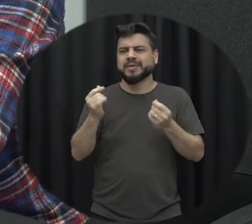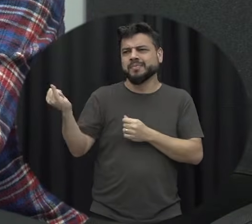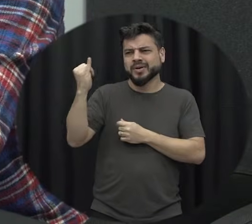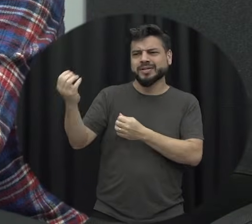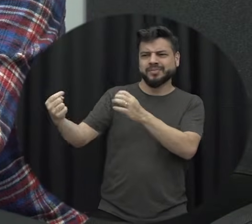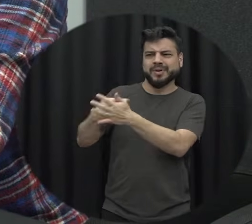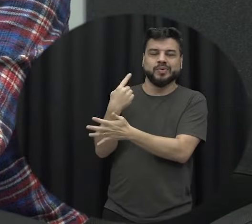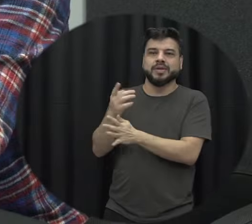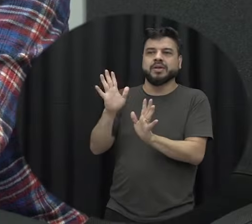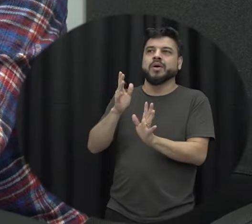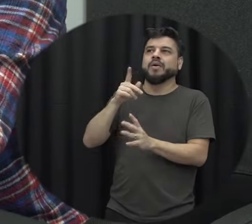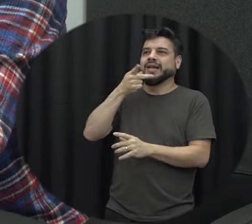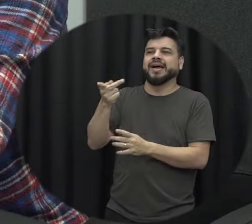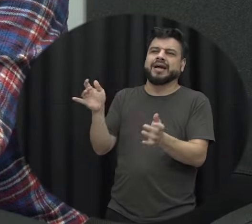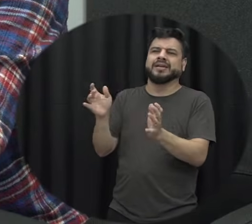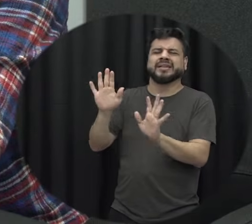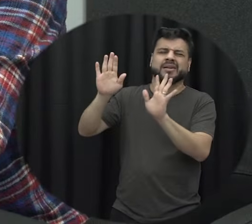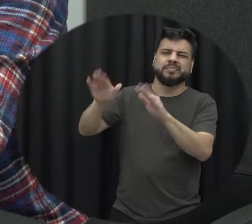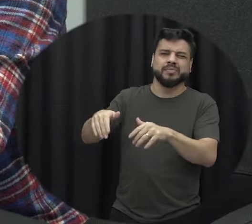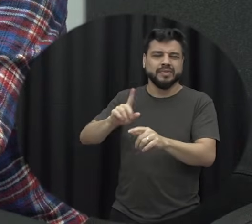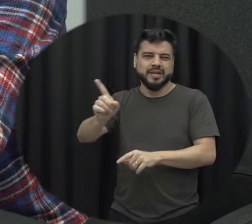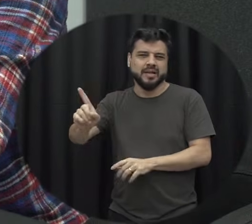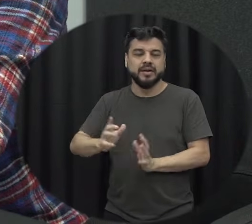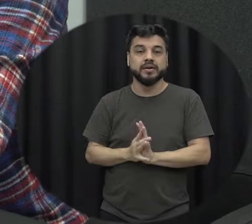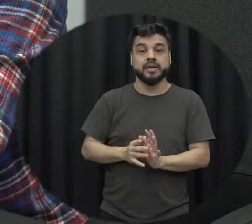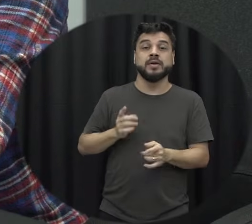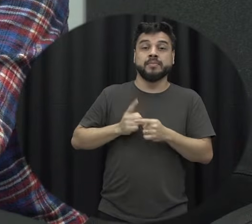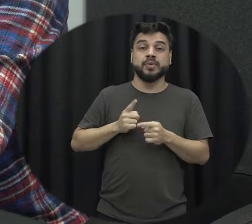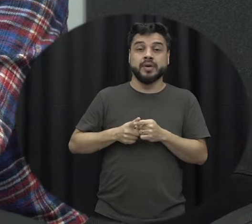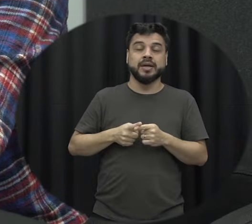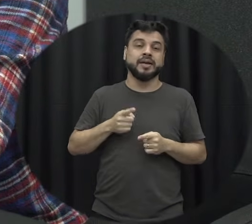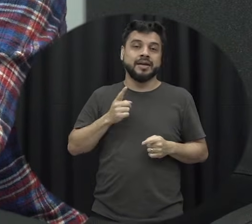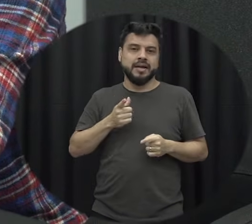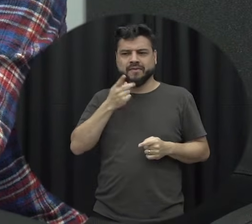acho que dá para a gente desconsiderar que determinados conhecimentos